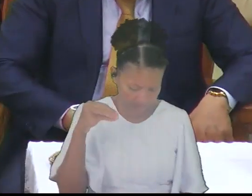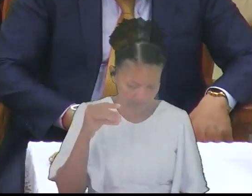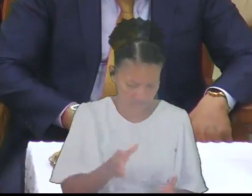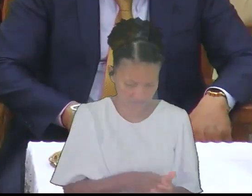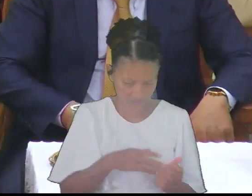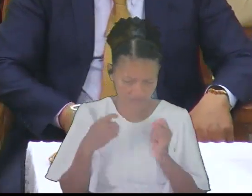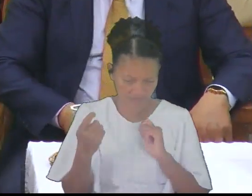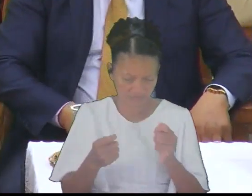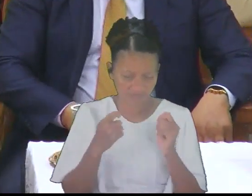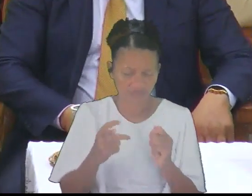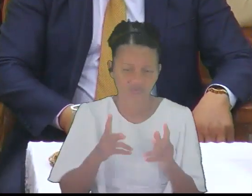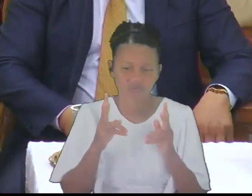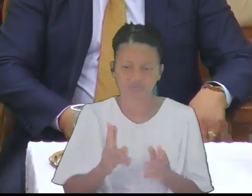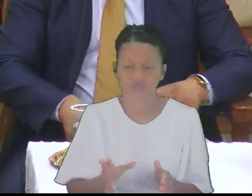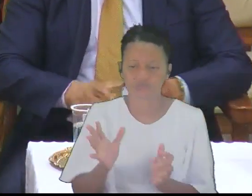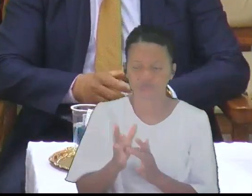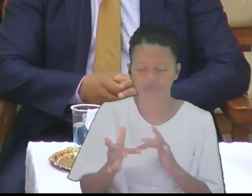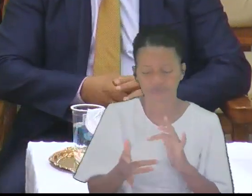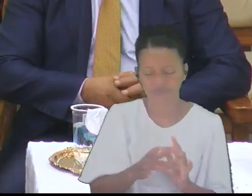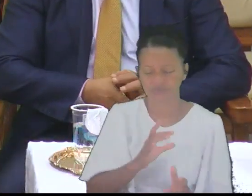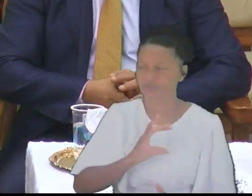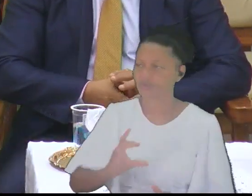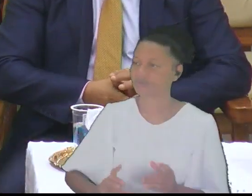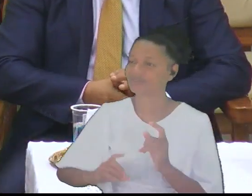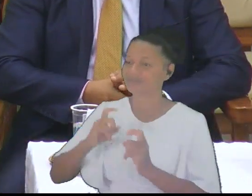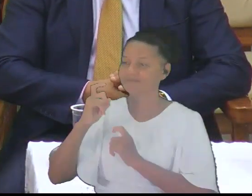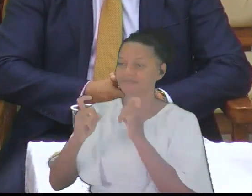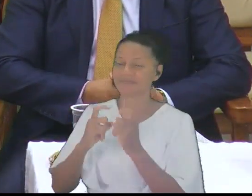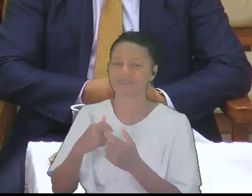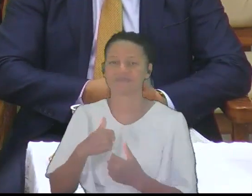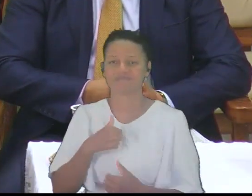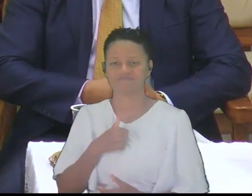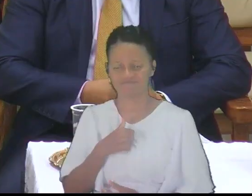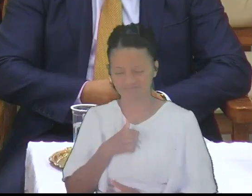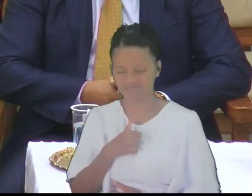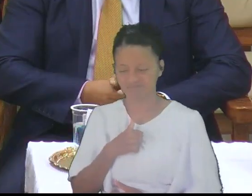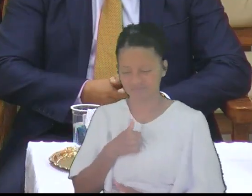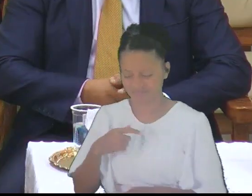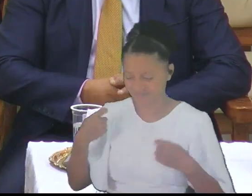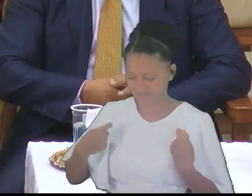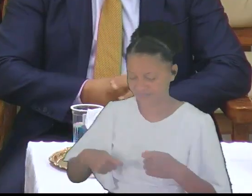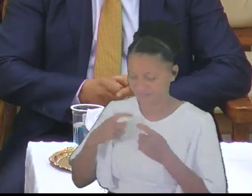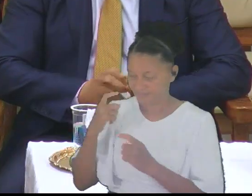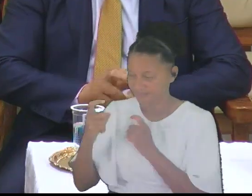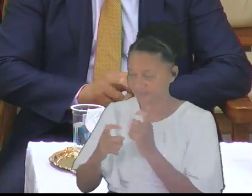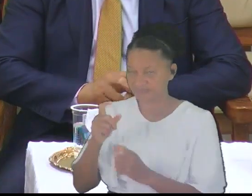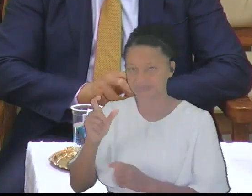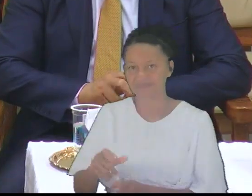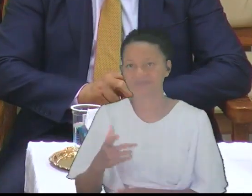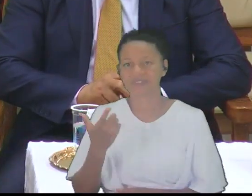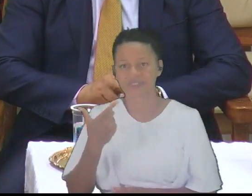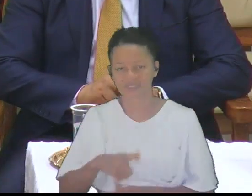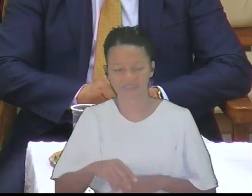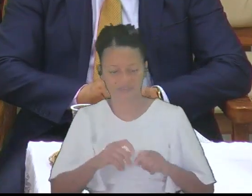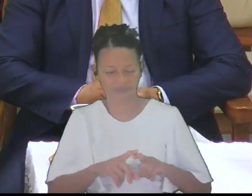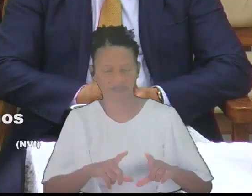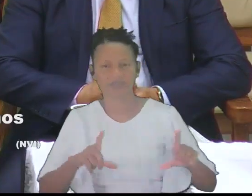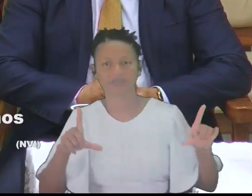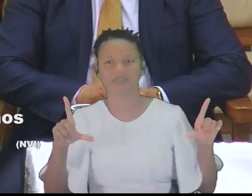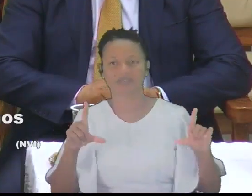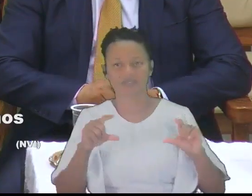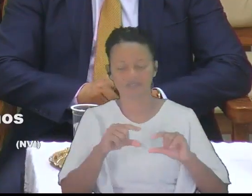Assim como Cristo se importou comigo, eu tenho que me importar com os outros. Coloca de novo, irmão, na tela